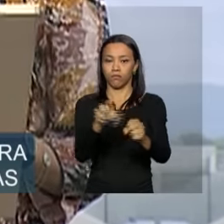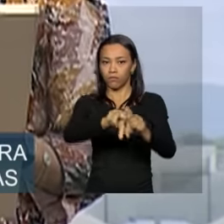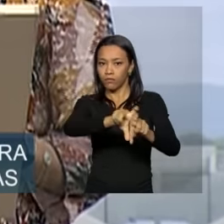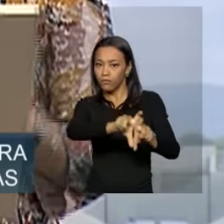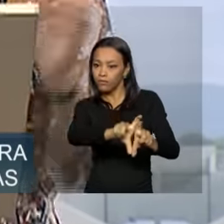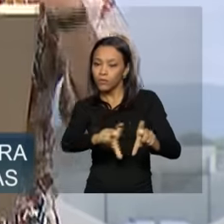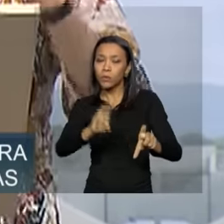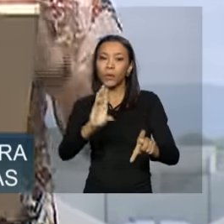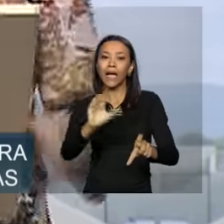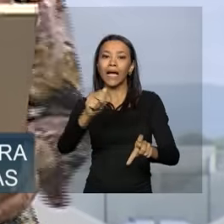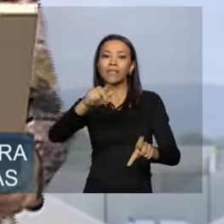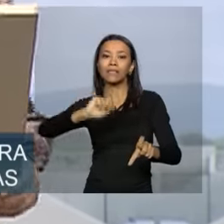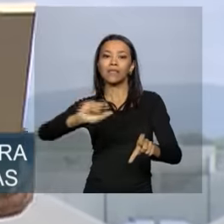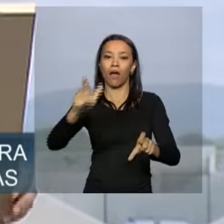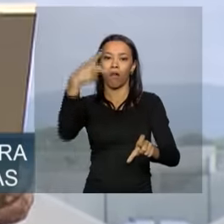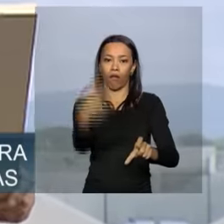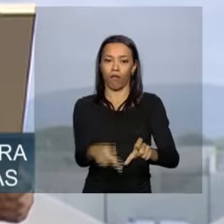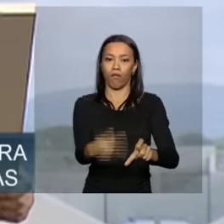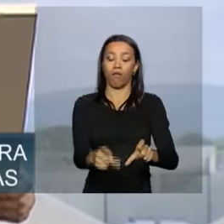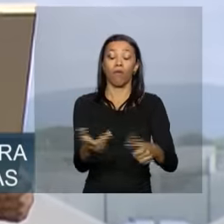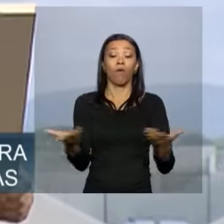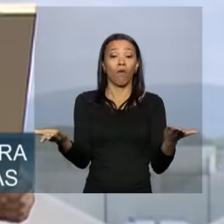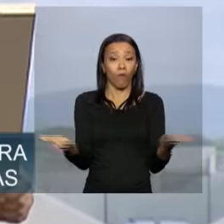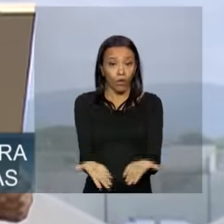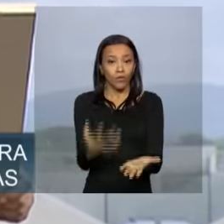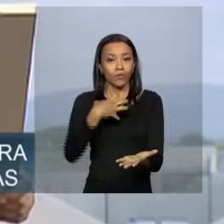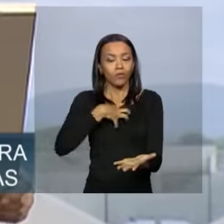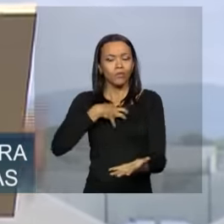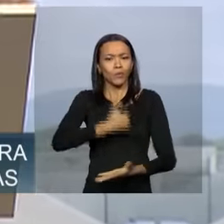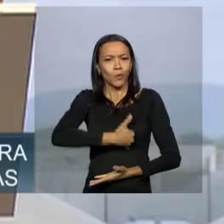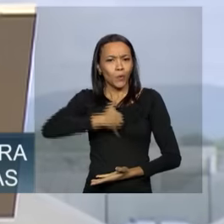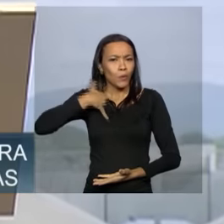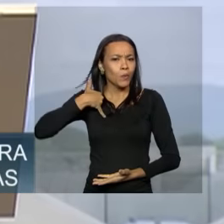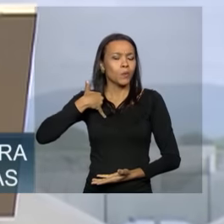E hoje eu tenho orgulho de estar aqui